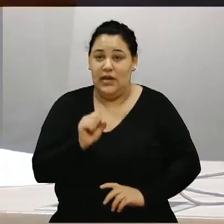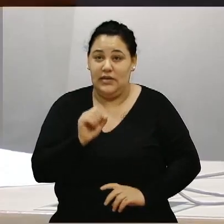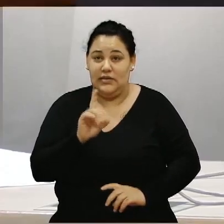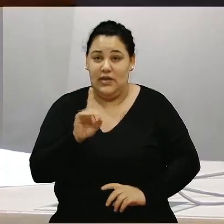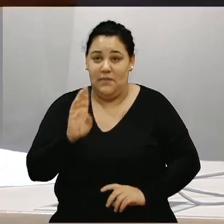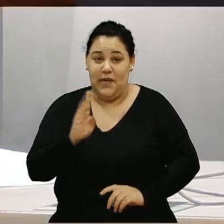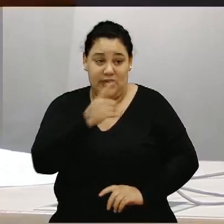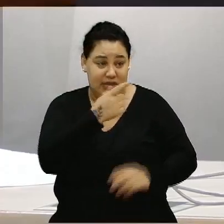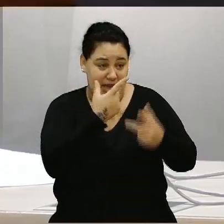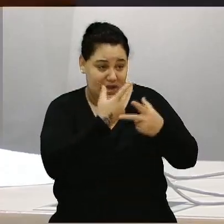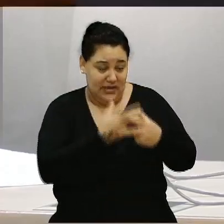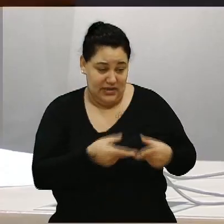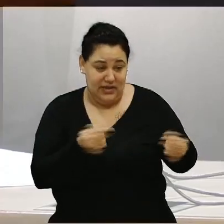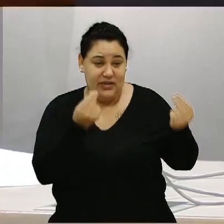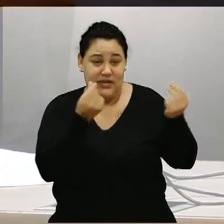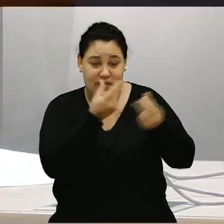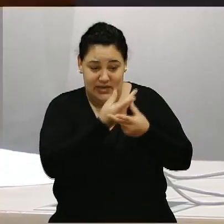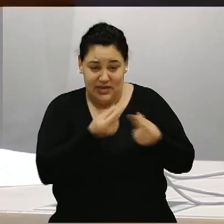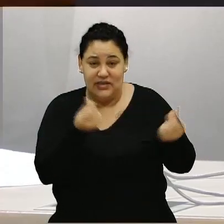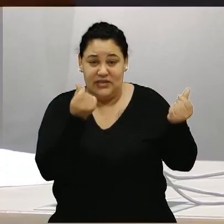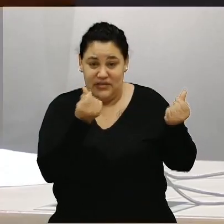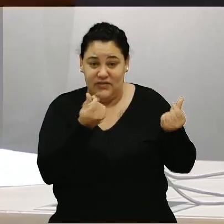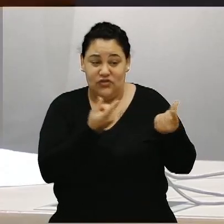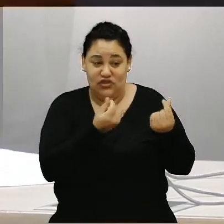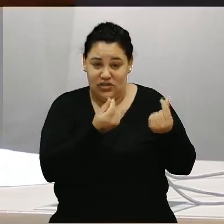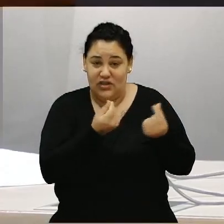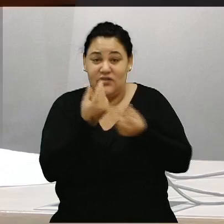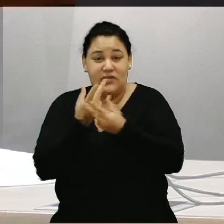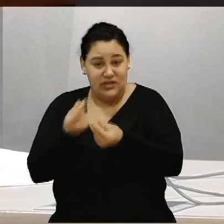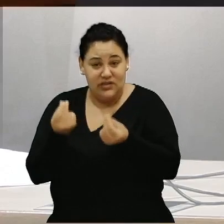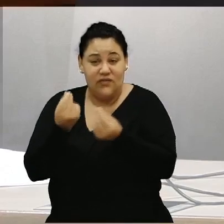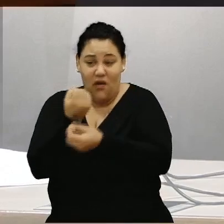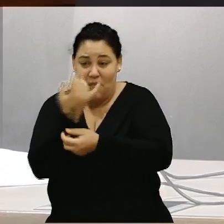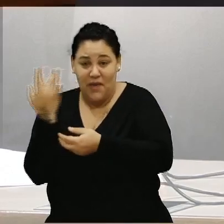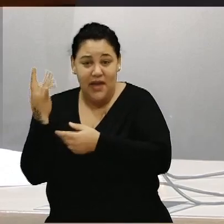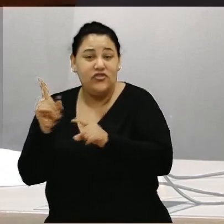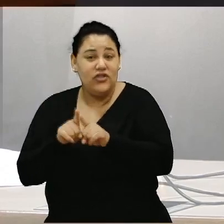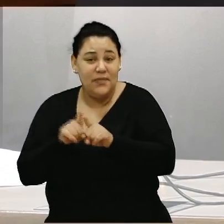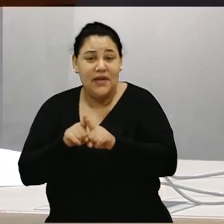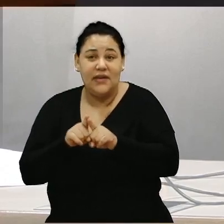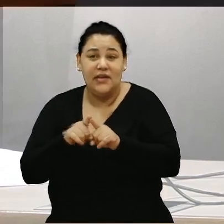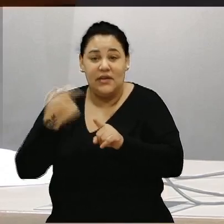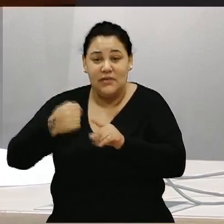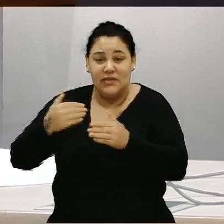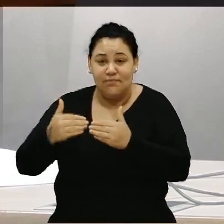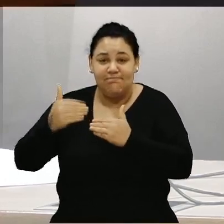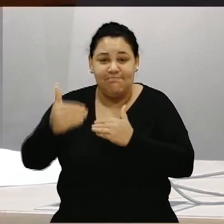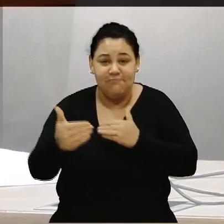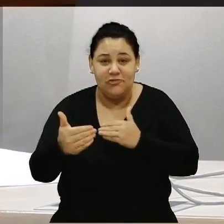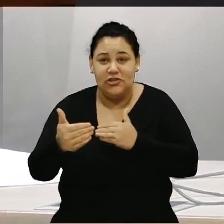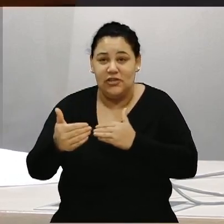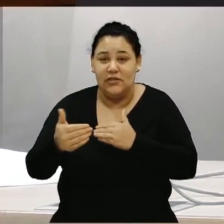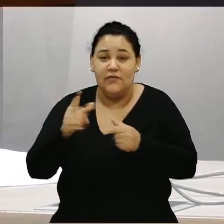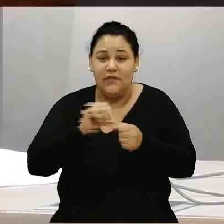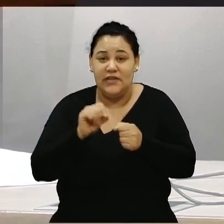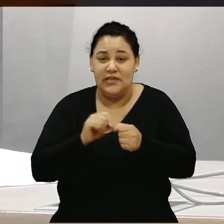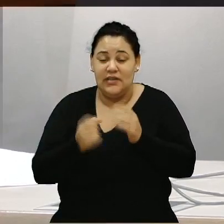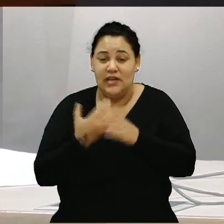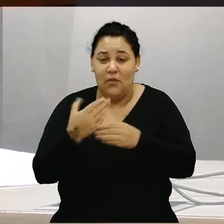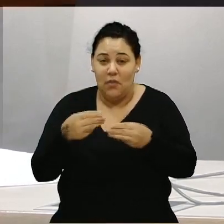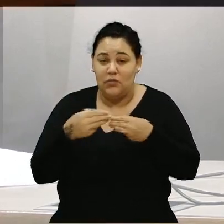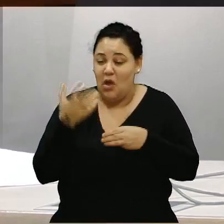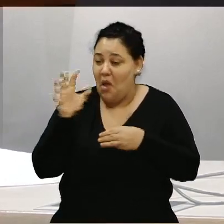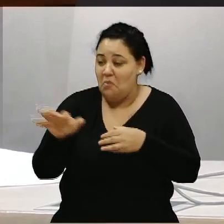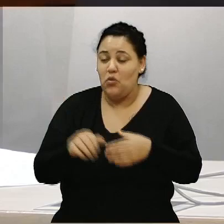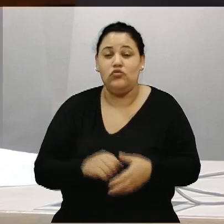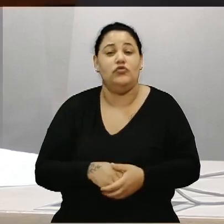a questão de dinheiro, que seja sensível ao meio ambiente. E que seja revogada essa legislação. Vamos fazer uma moção de repúdio.